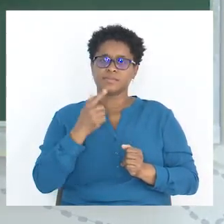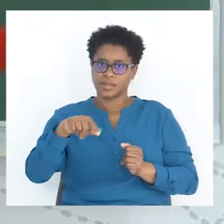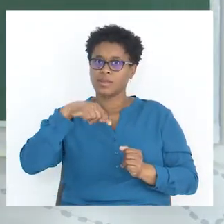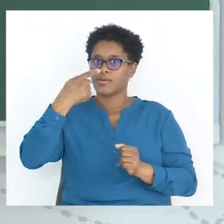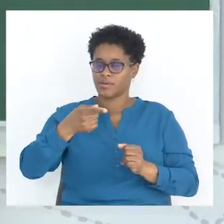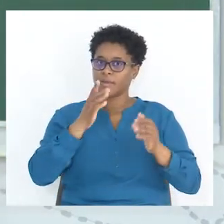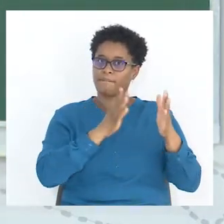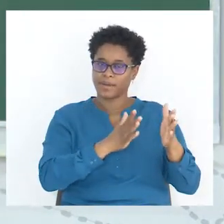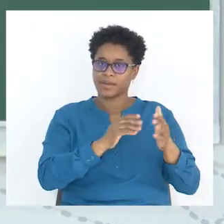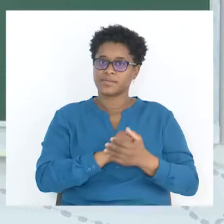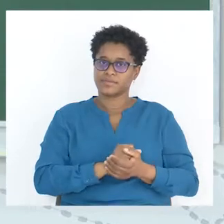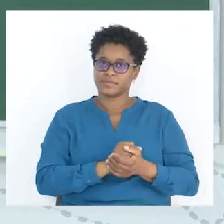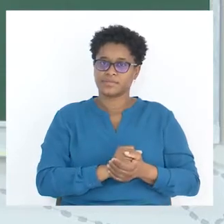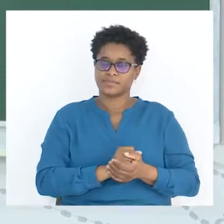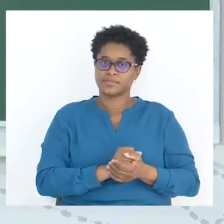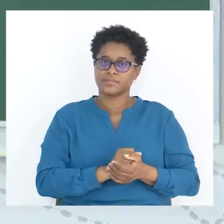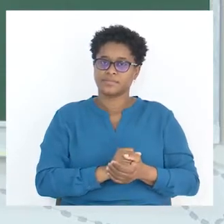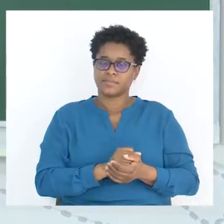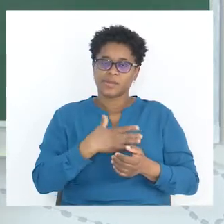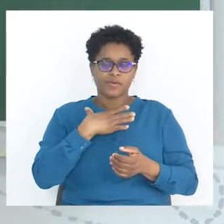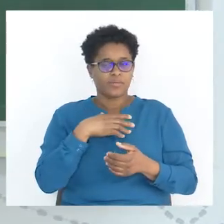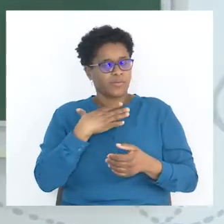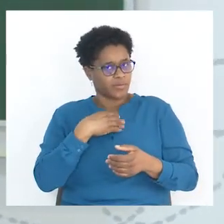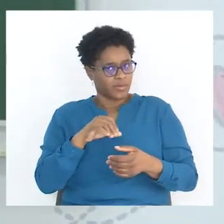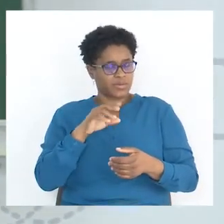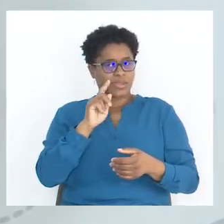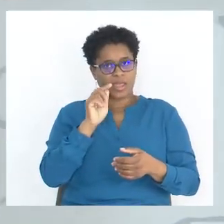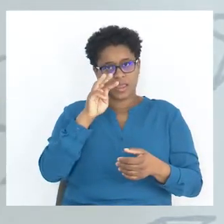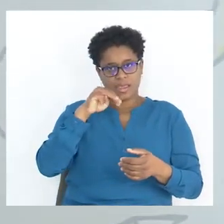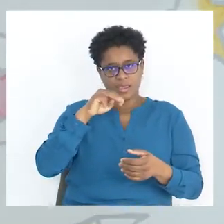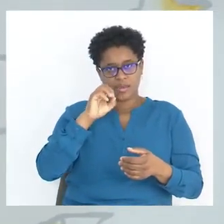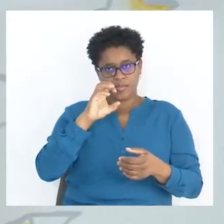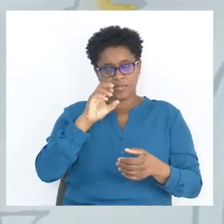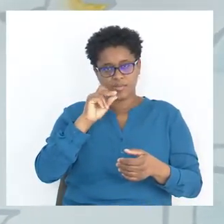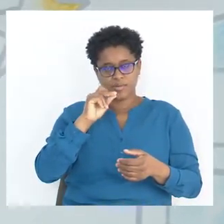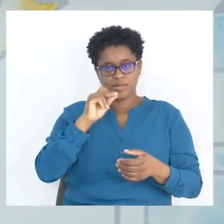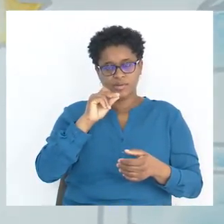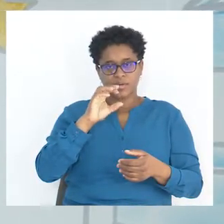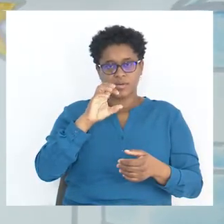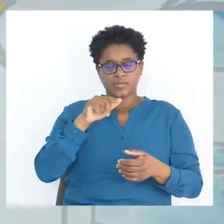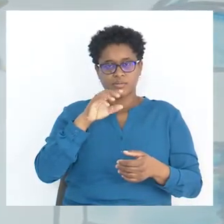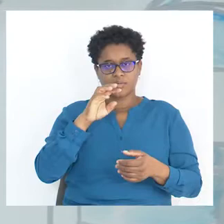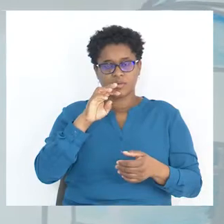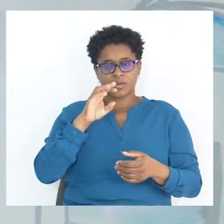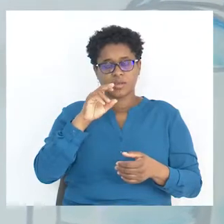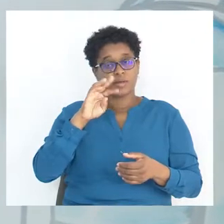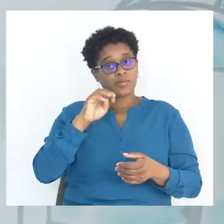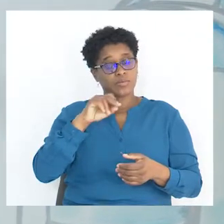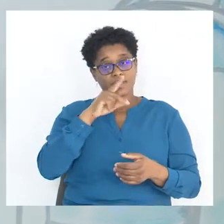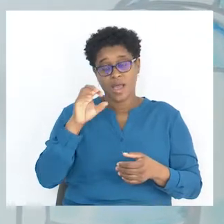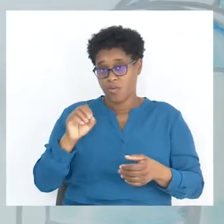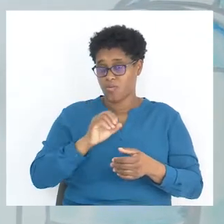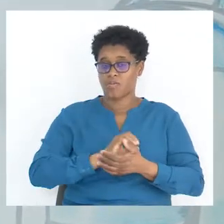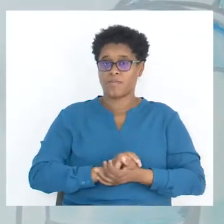Tens a outra parte, ao prazer, à emoção. Essa parte aqui tu podes superar, não há muita informação necessária